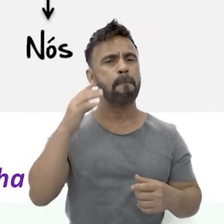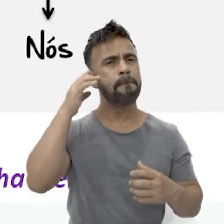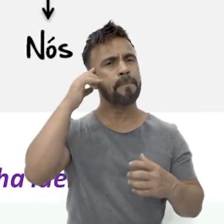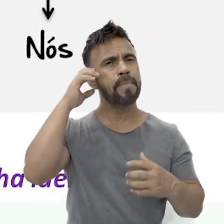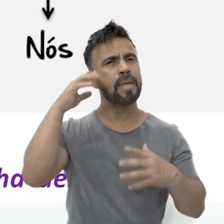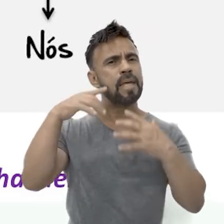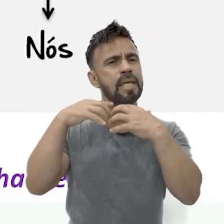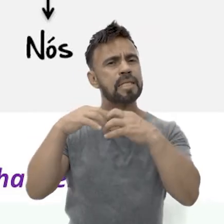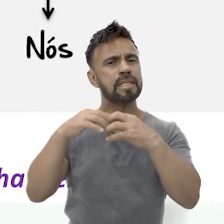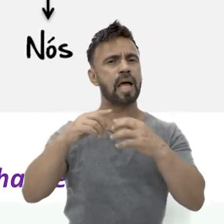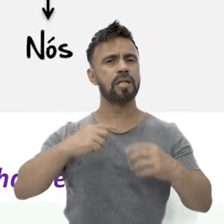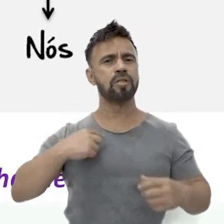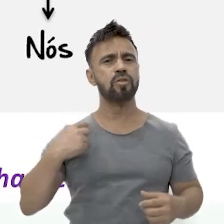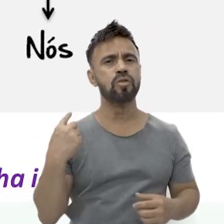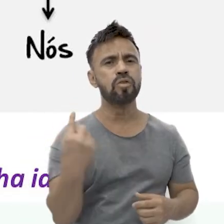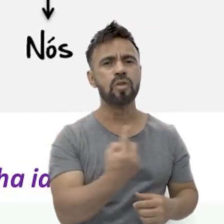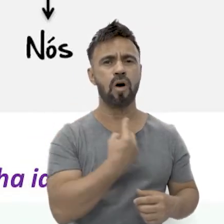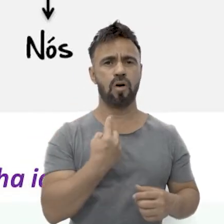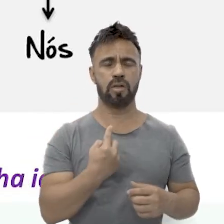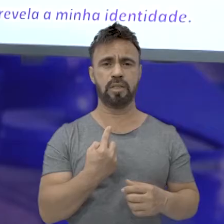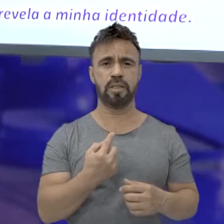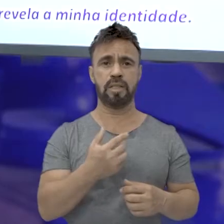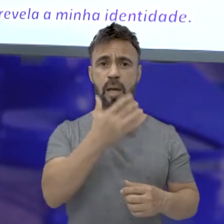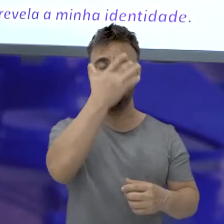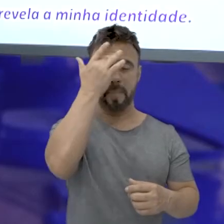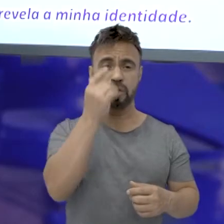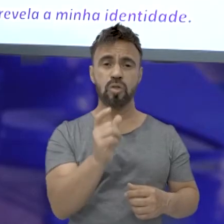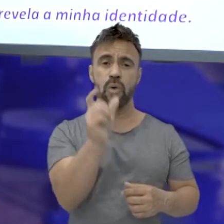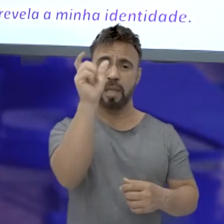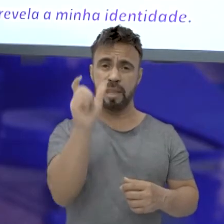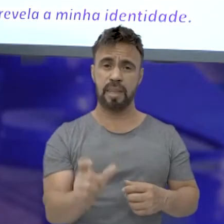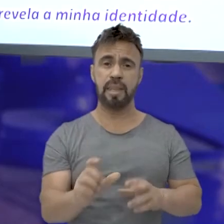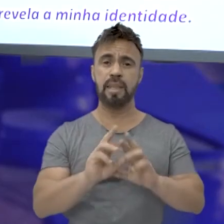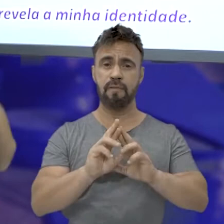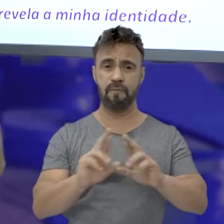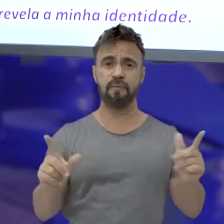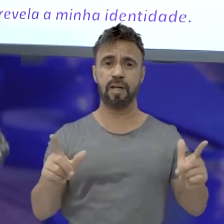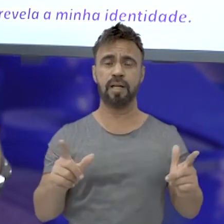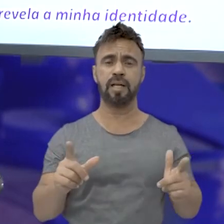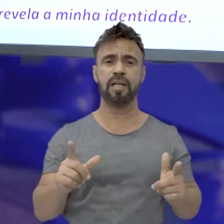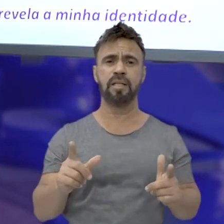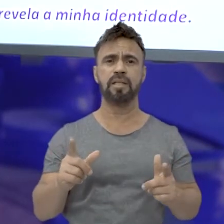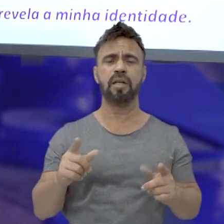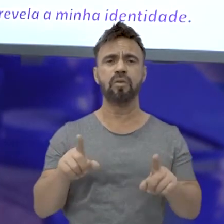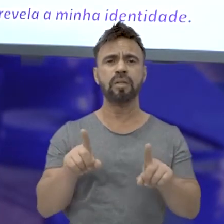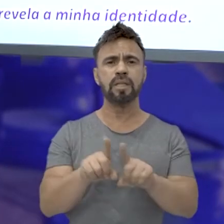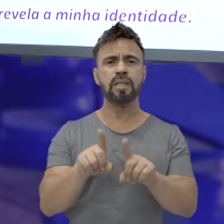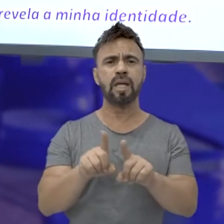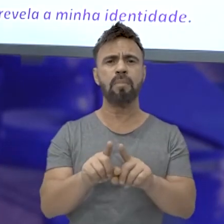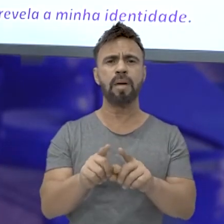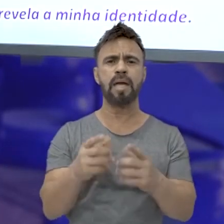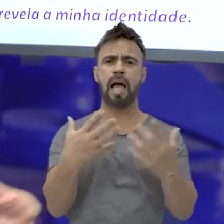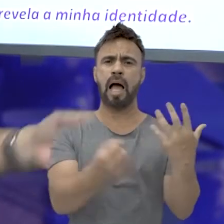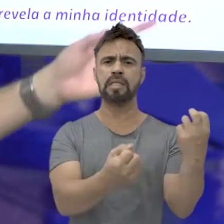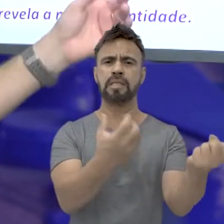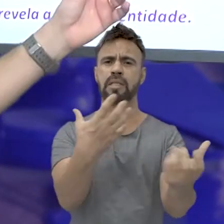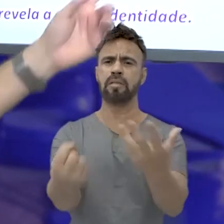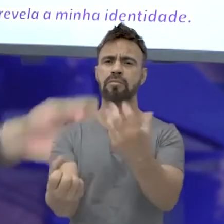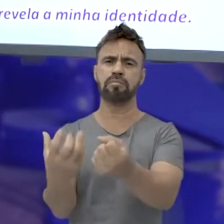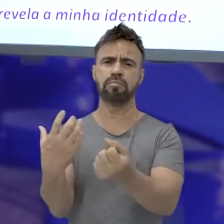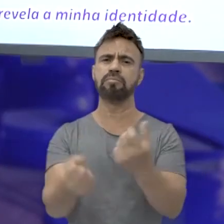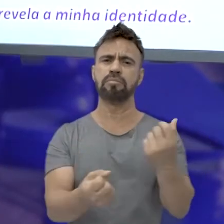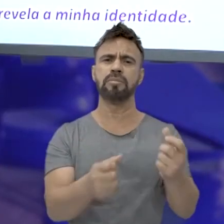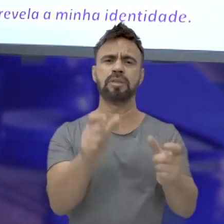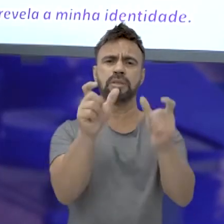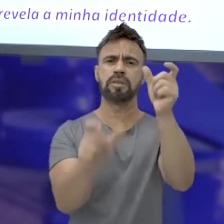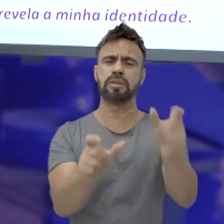Então, quando eu penso que existe alguém diferente, isso aí faz com que eu também abrace essas diferenças e a gente